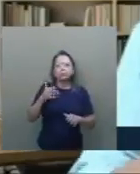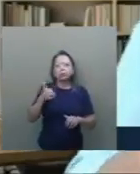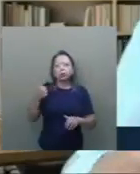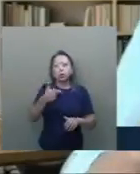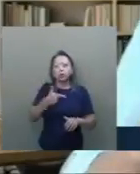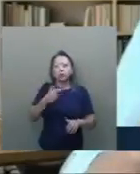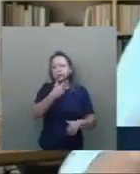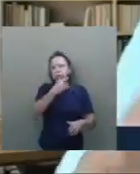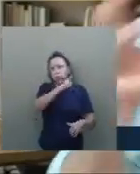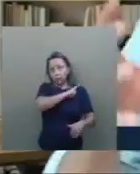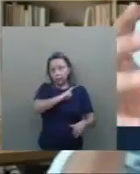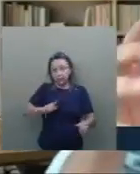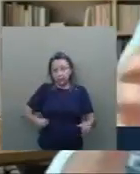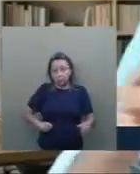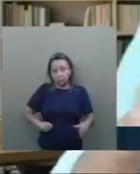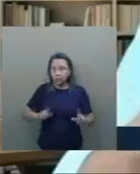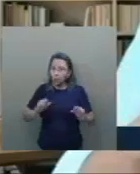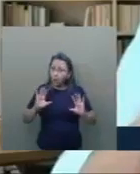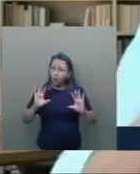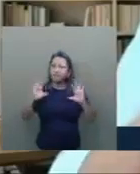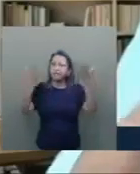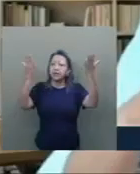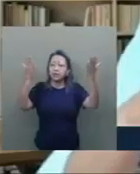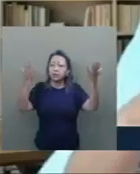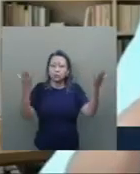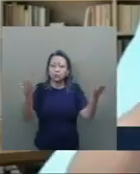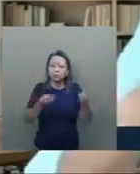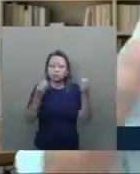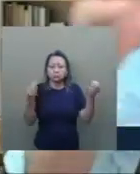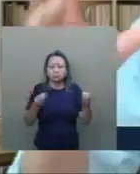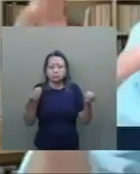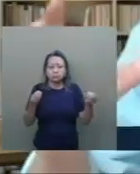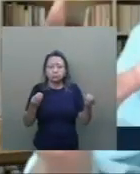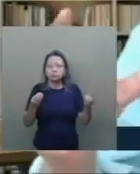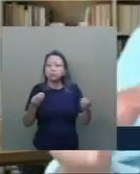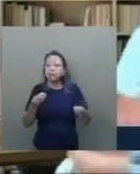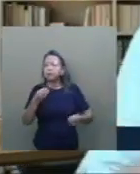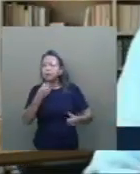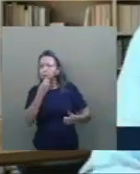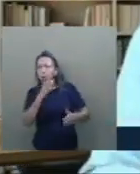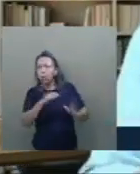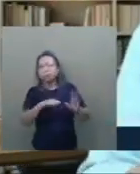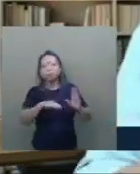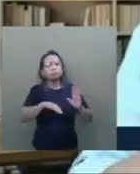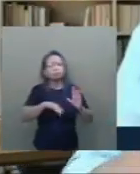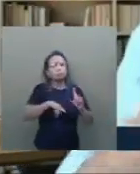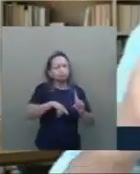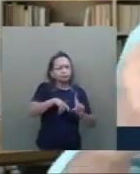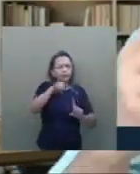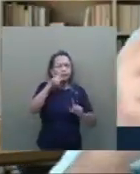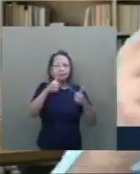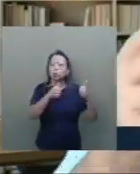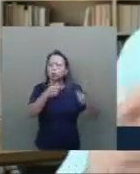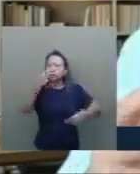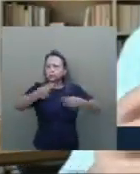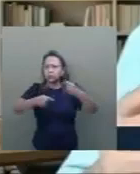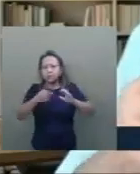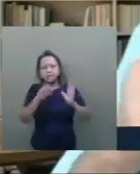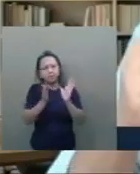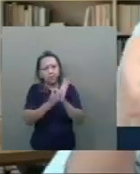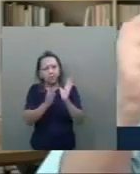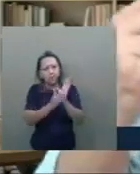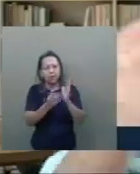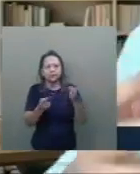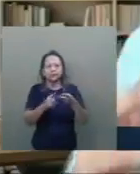É um evento que terminou num alto nível, né? De vamos discutir